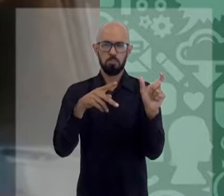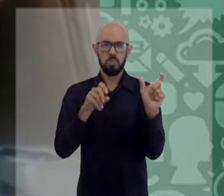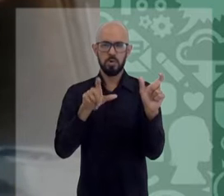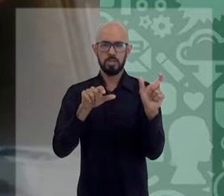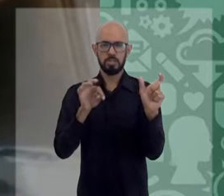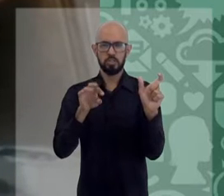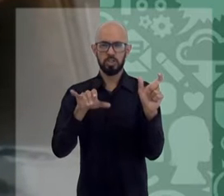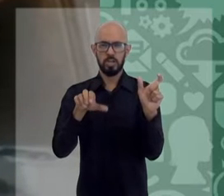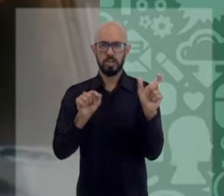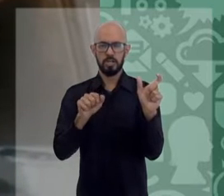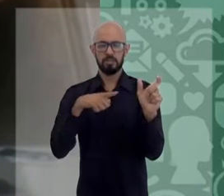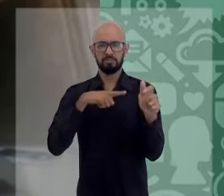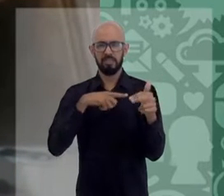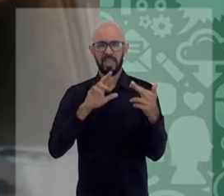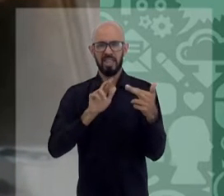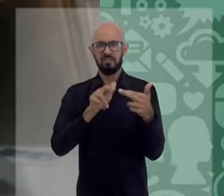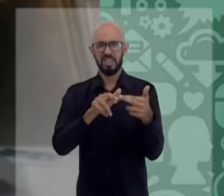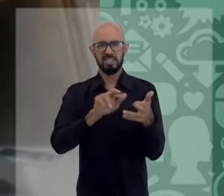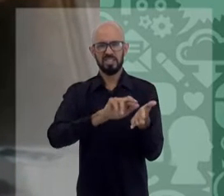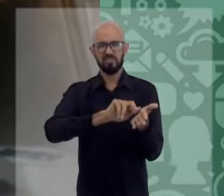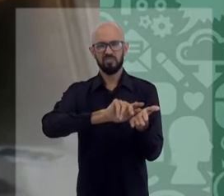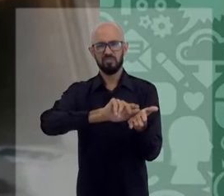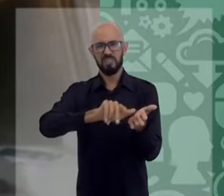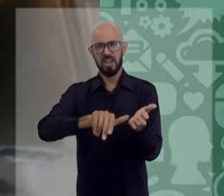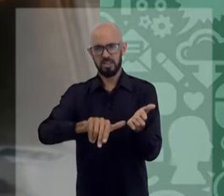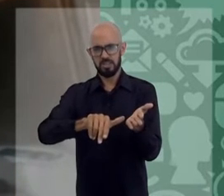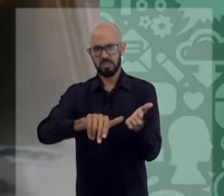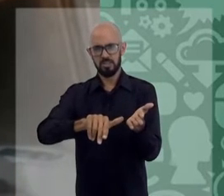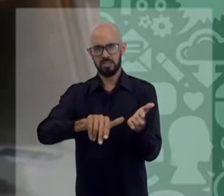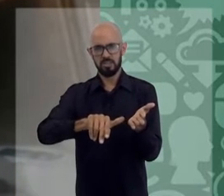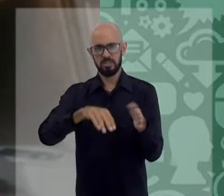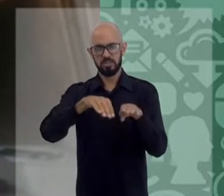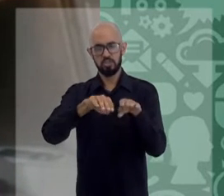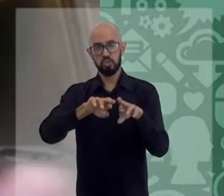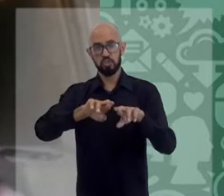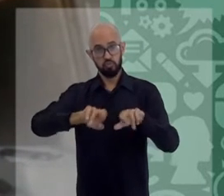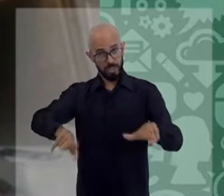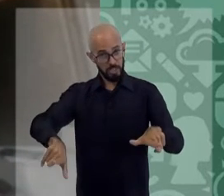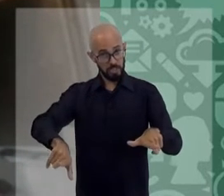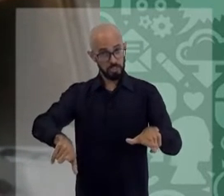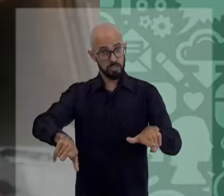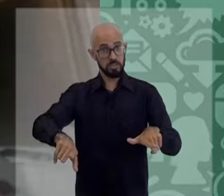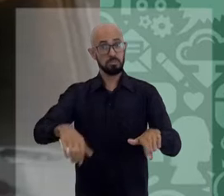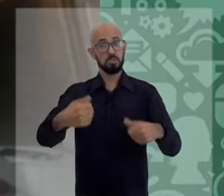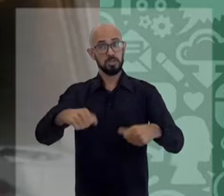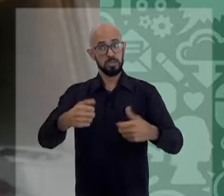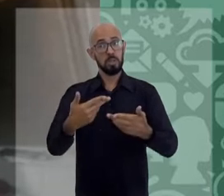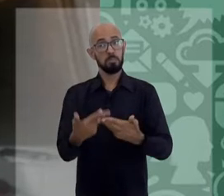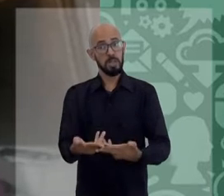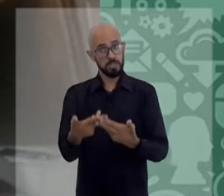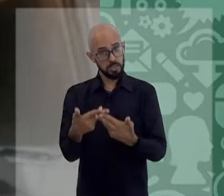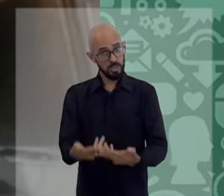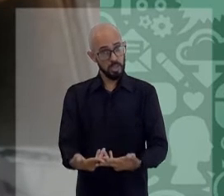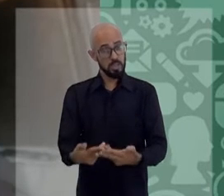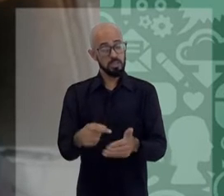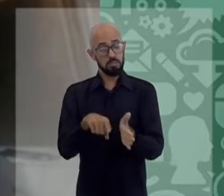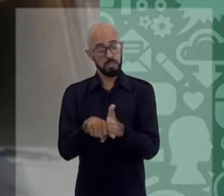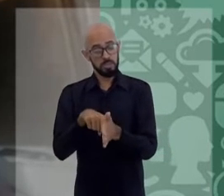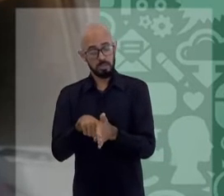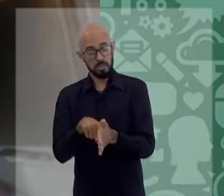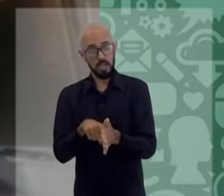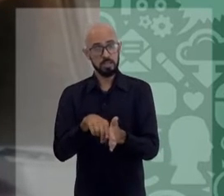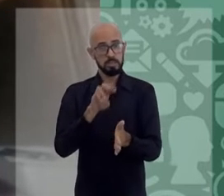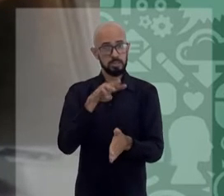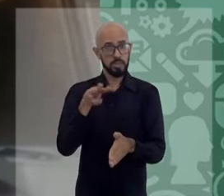monte de referências, né? E essas referências são muito, muito desiguais. É preciso ter um pouco de paciência e